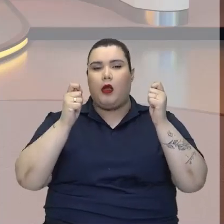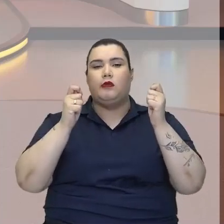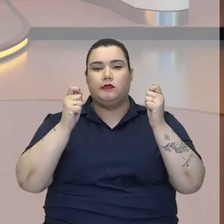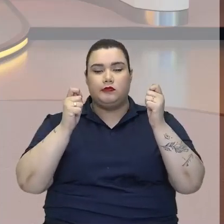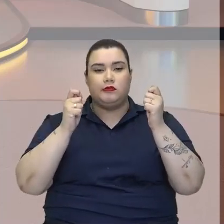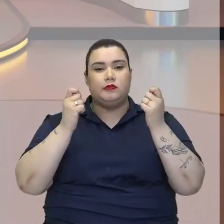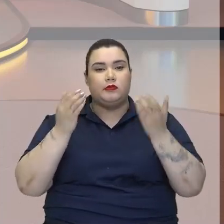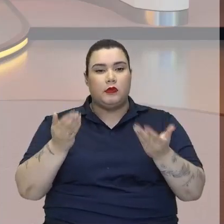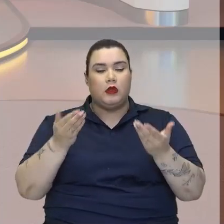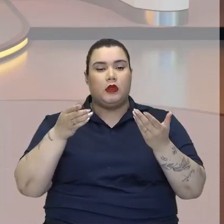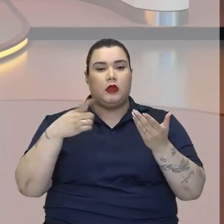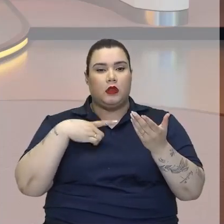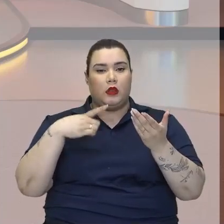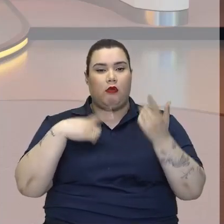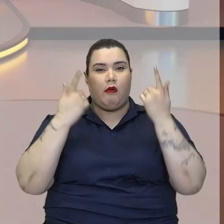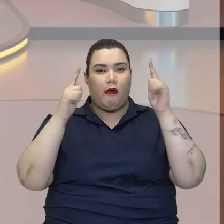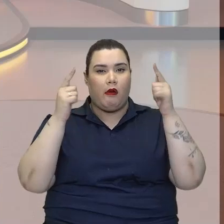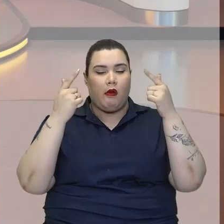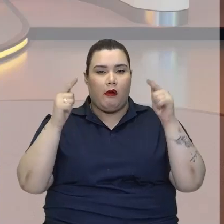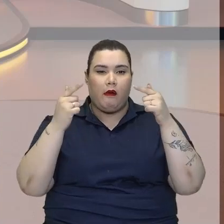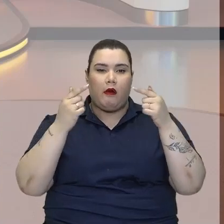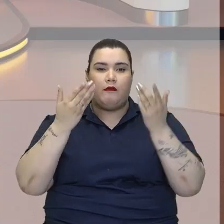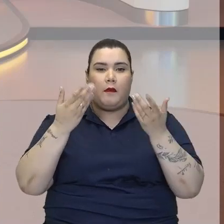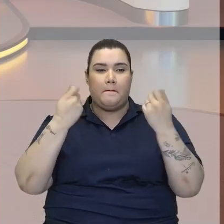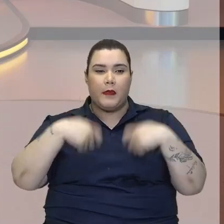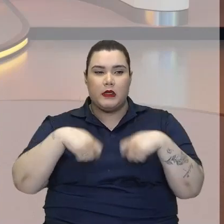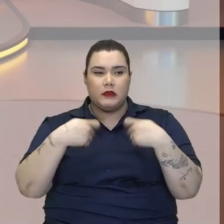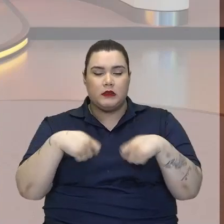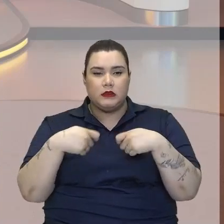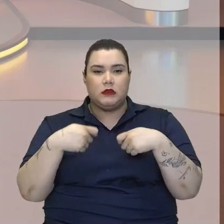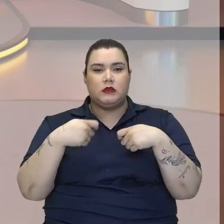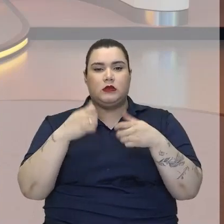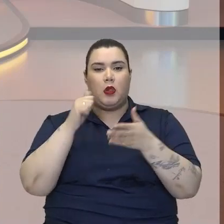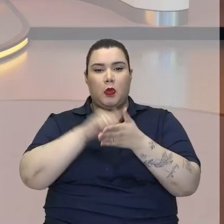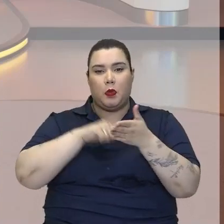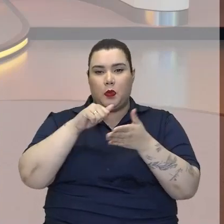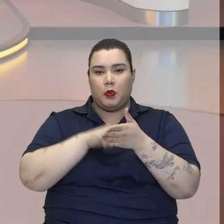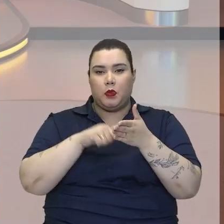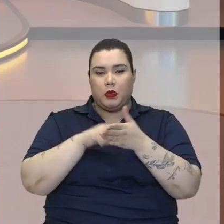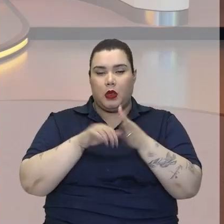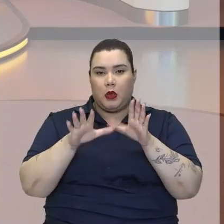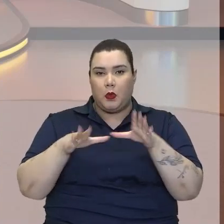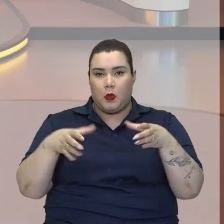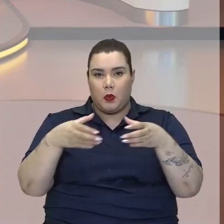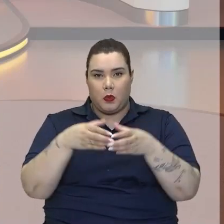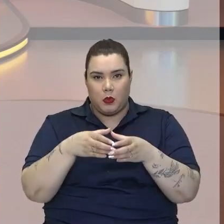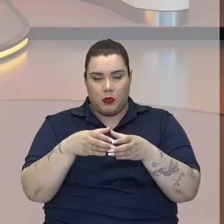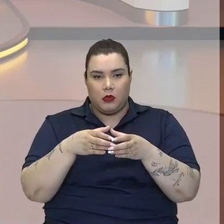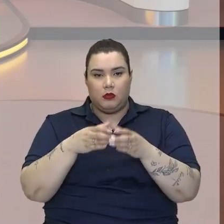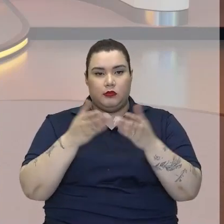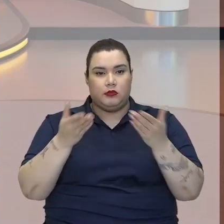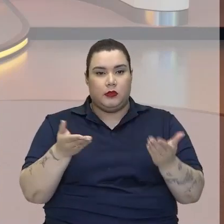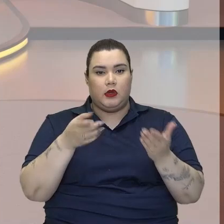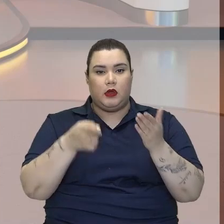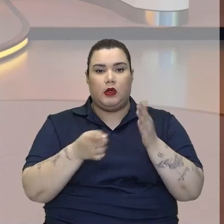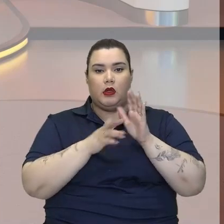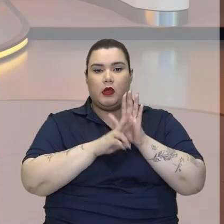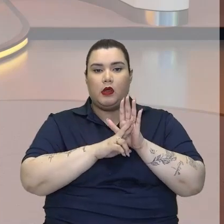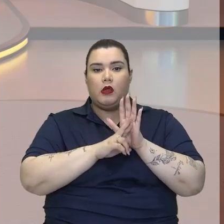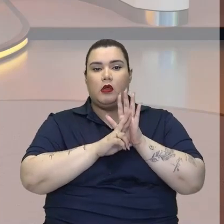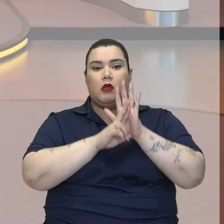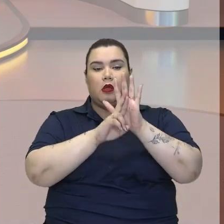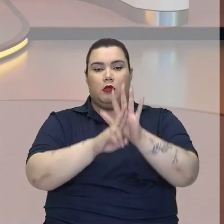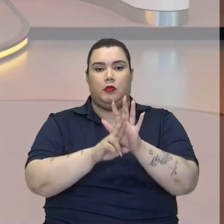coletivamente por algo que vocês necessitavam ou precisavam? Então, isso aqui, gente, está representando